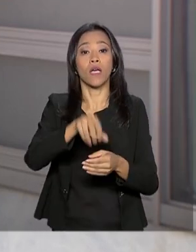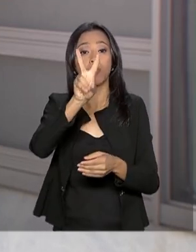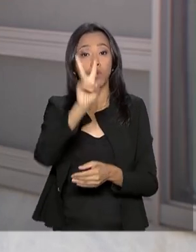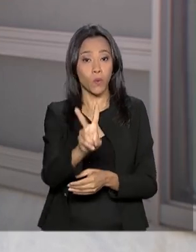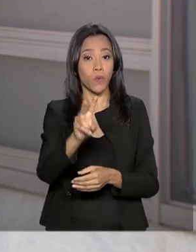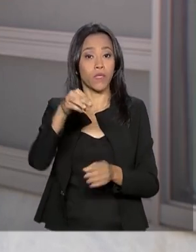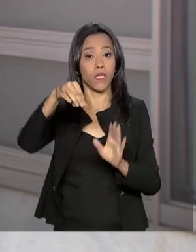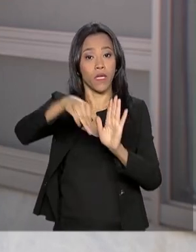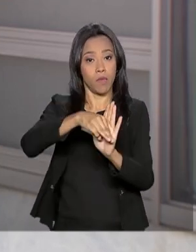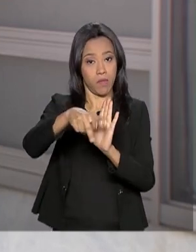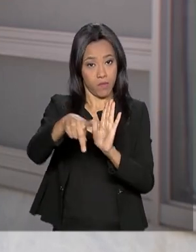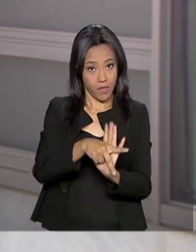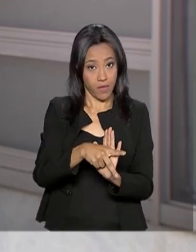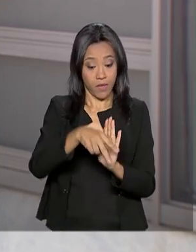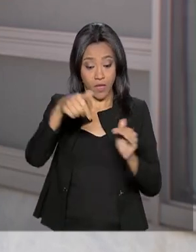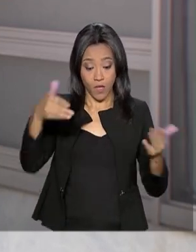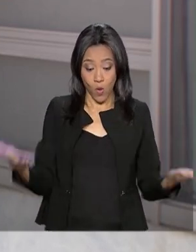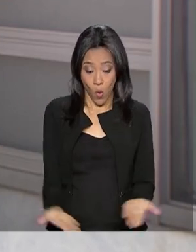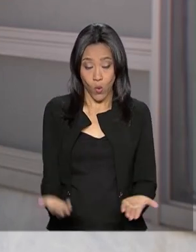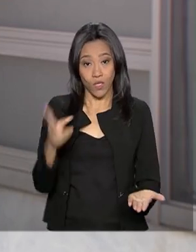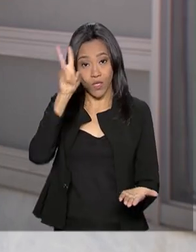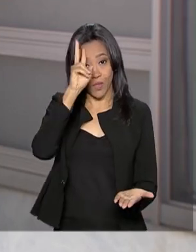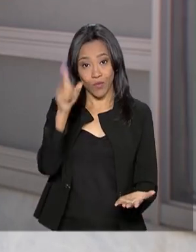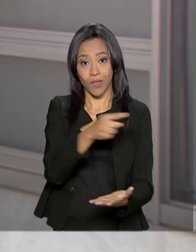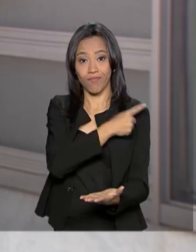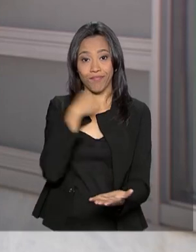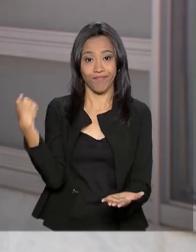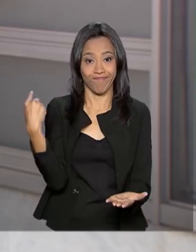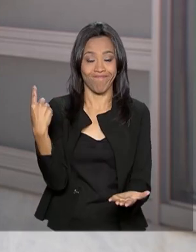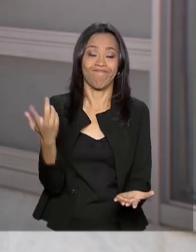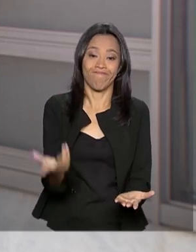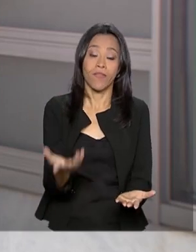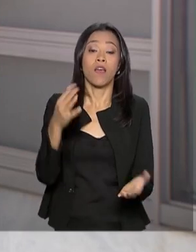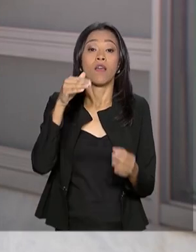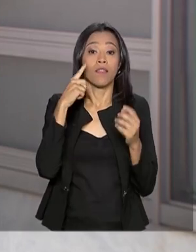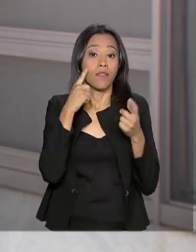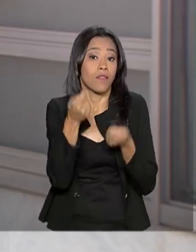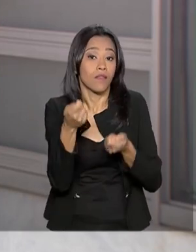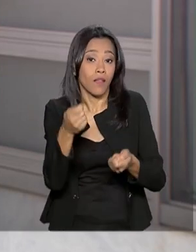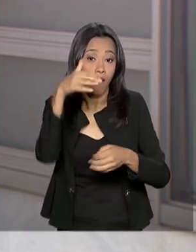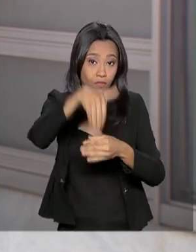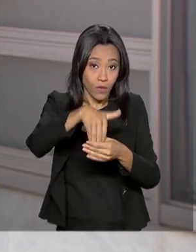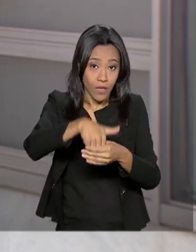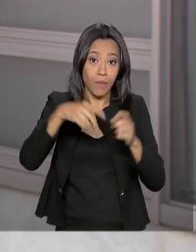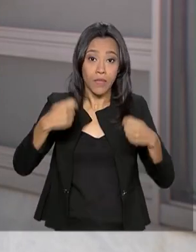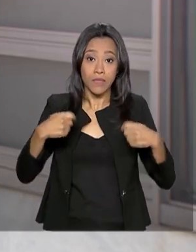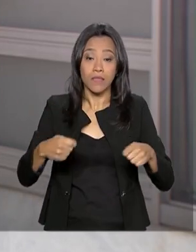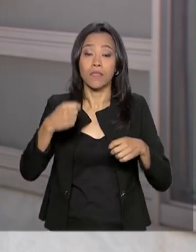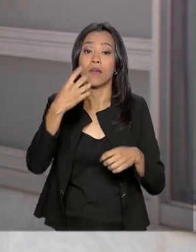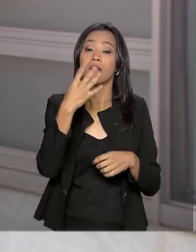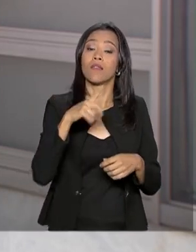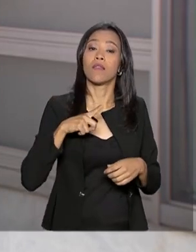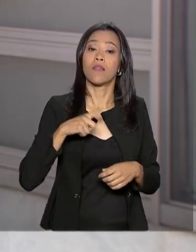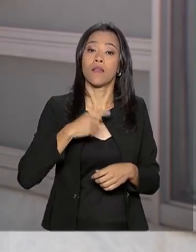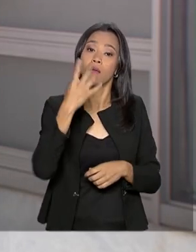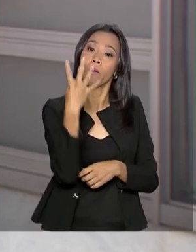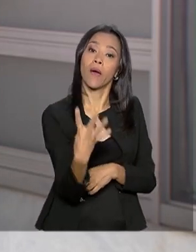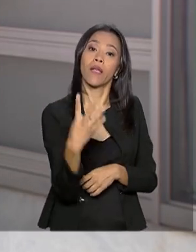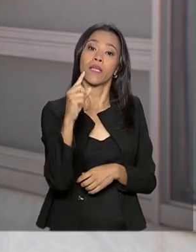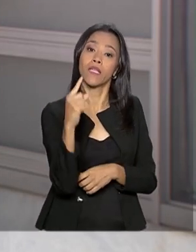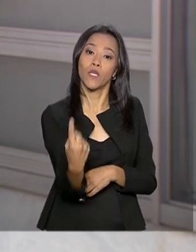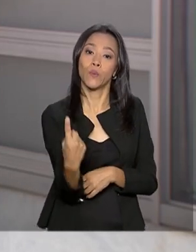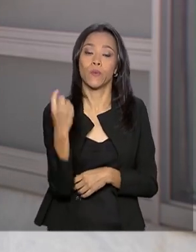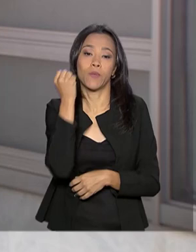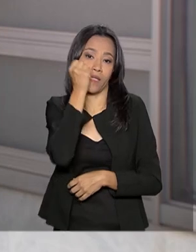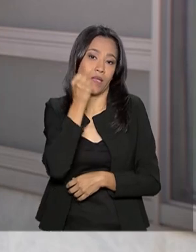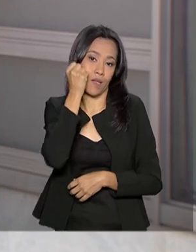perdendo a validade nesta segunda-feira. Para tentar votar isso, é preciso colocar quórum, né? 41 senadores precisam estar